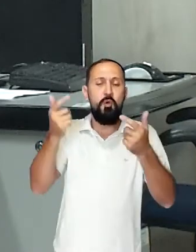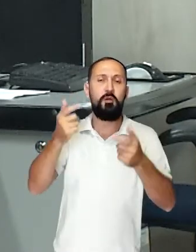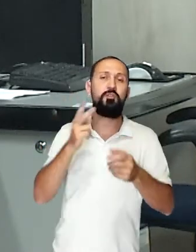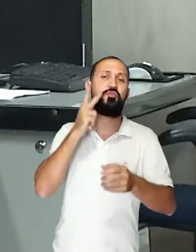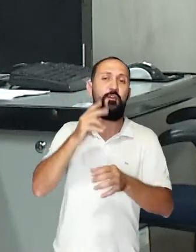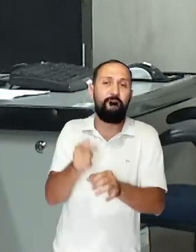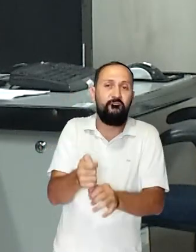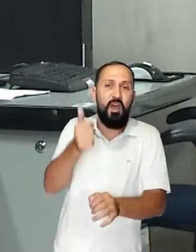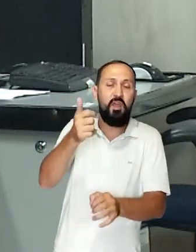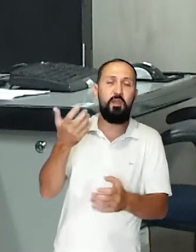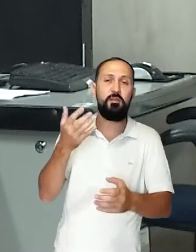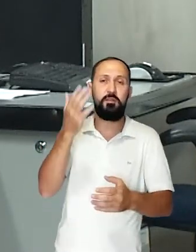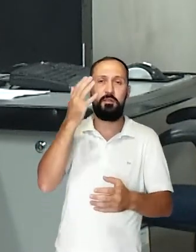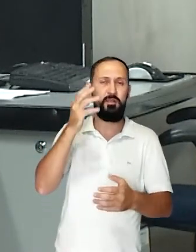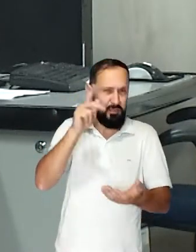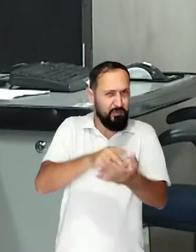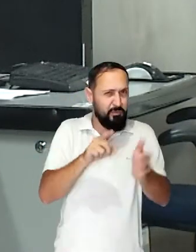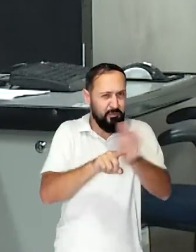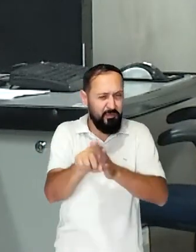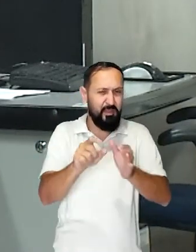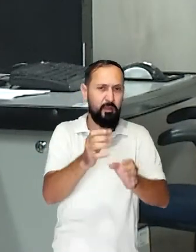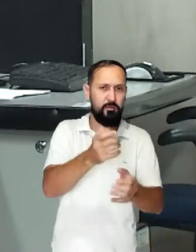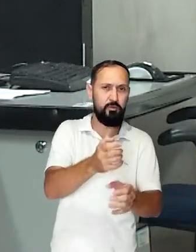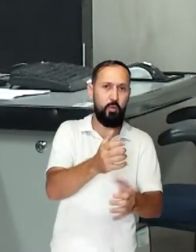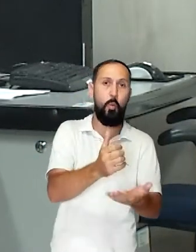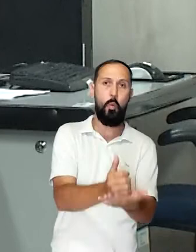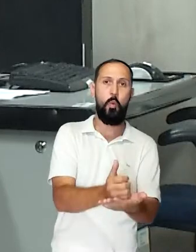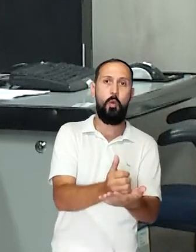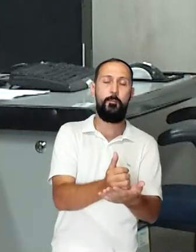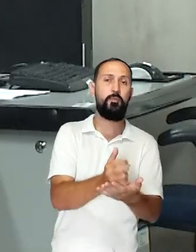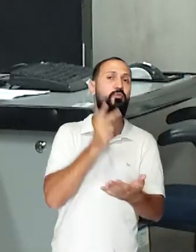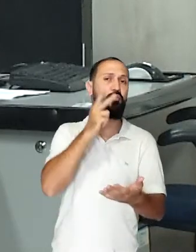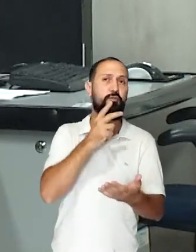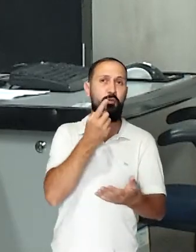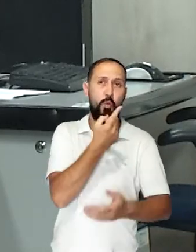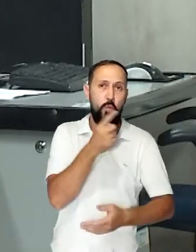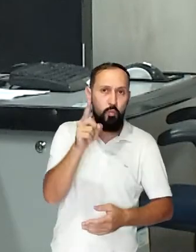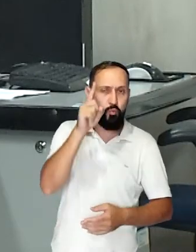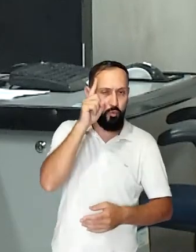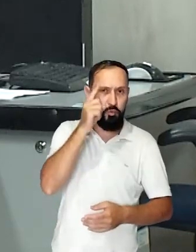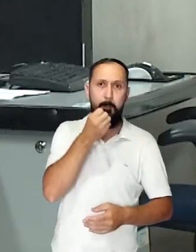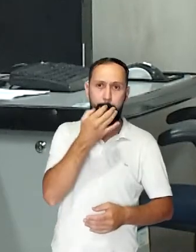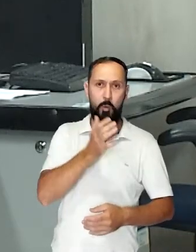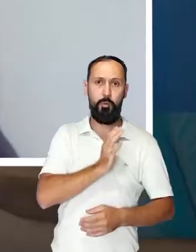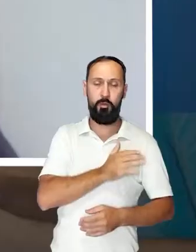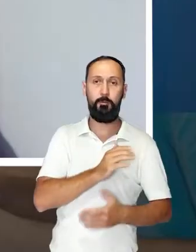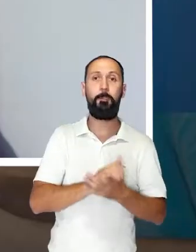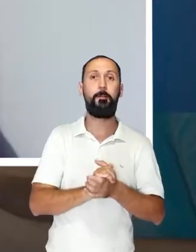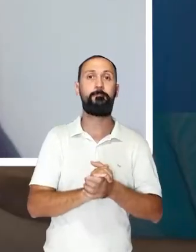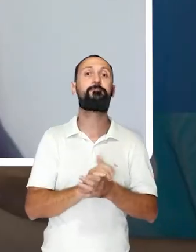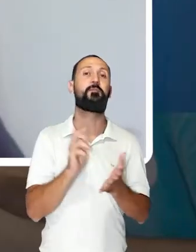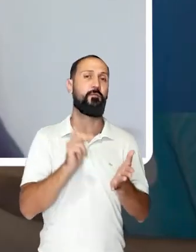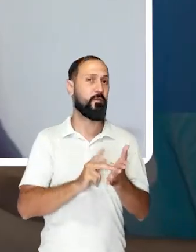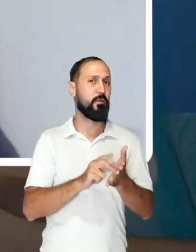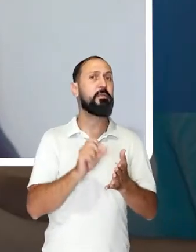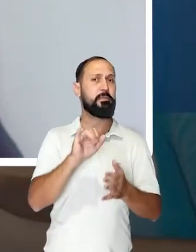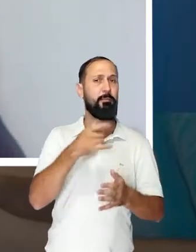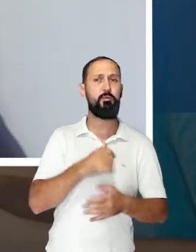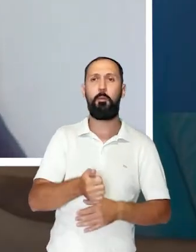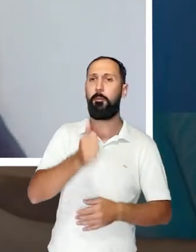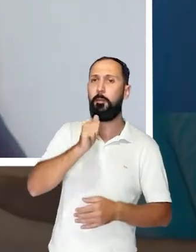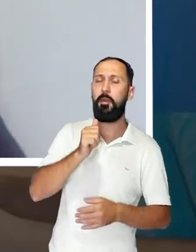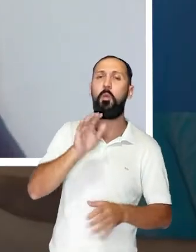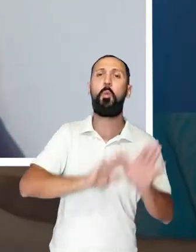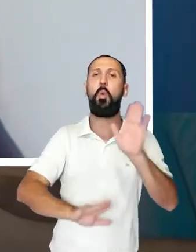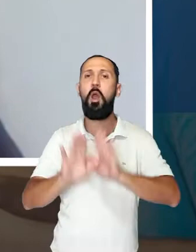Janeiro? E é verdade que um copo de vinho diário faz bem para o coração? É verdade. Desde que a pessoa